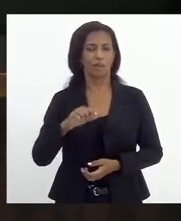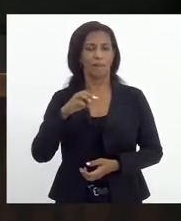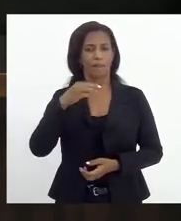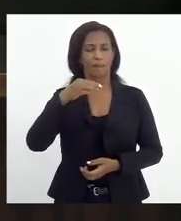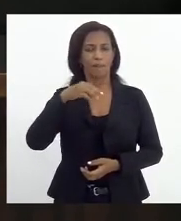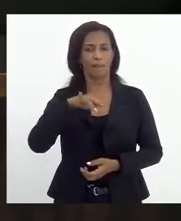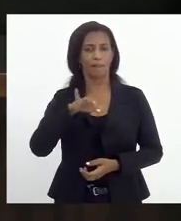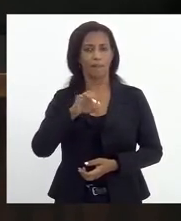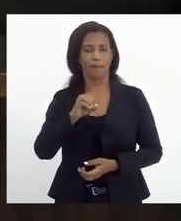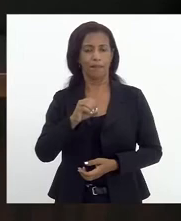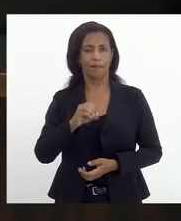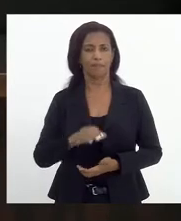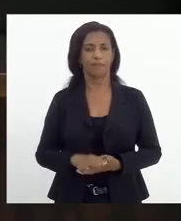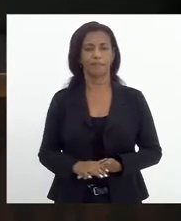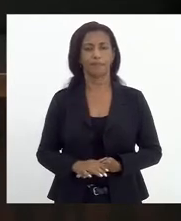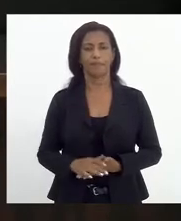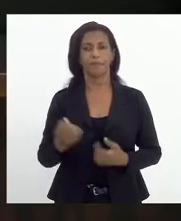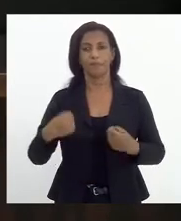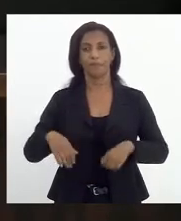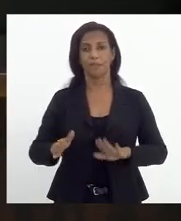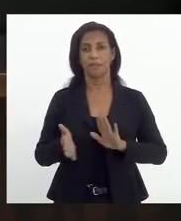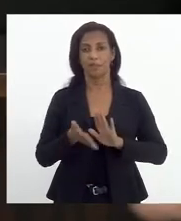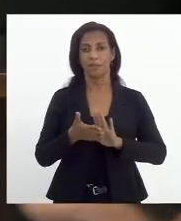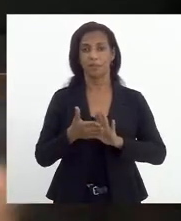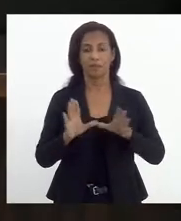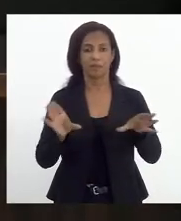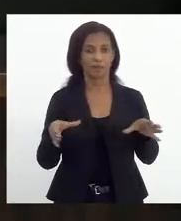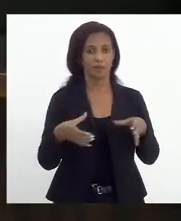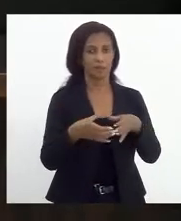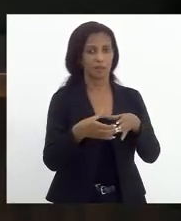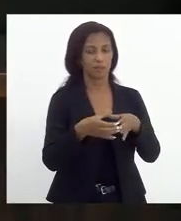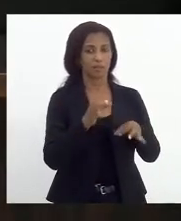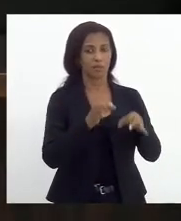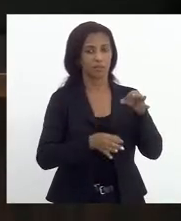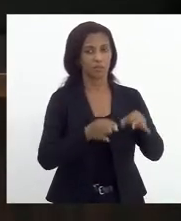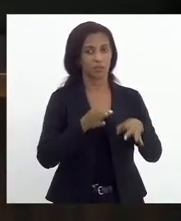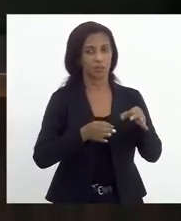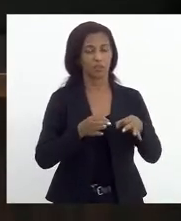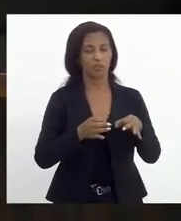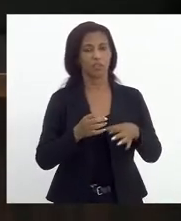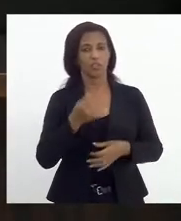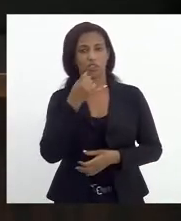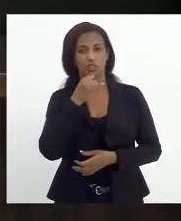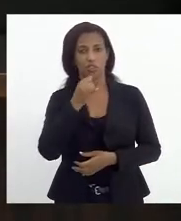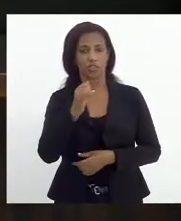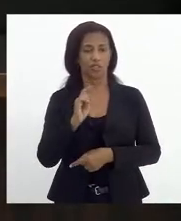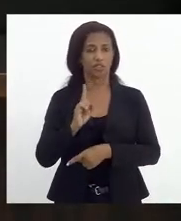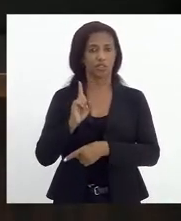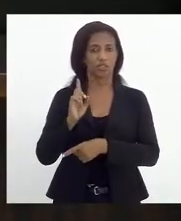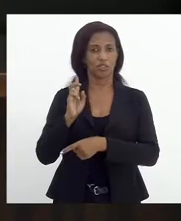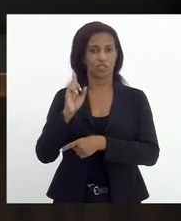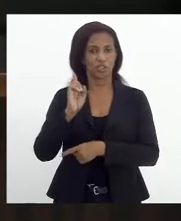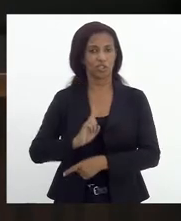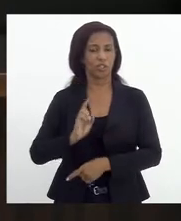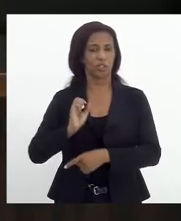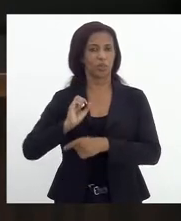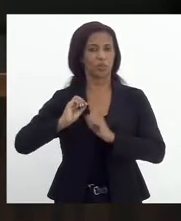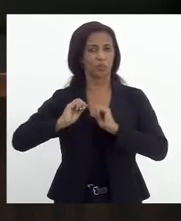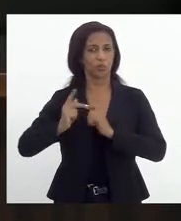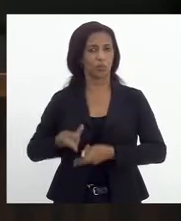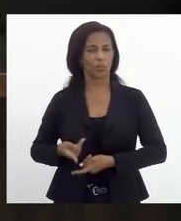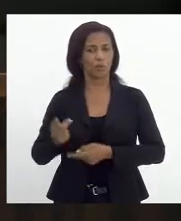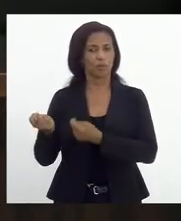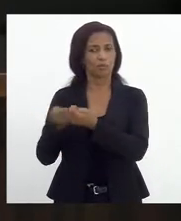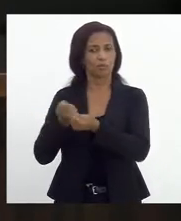Márcio Canella. Pendendo de pareceres das comissões de Constituição e Justiça, de Minas e Energia, de Defesa dos Direitos Humanos e Cidadania,